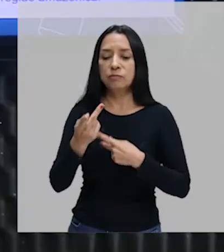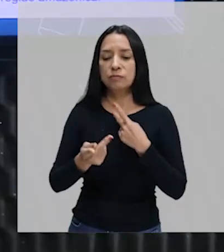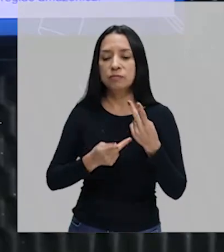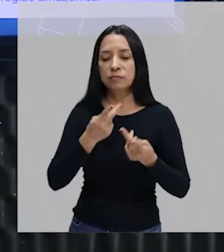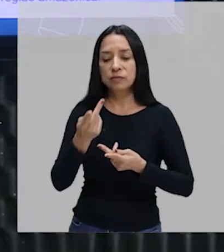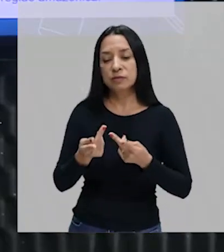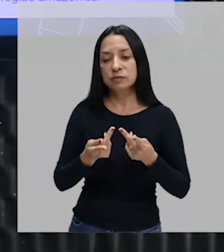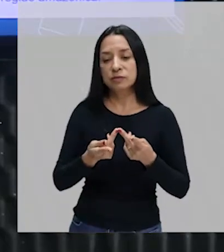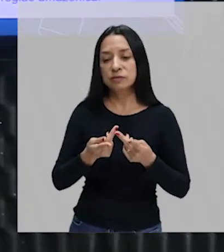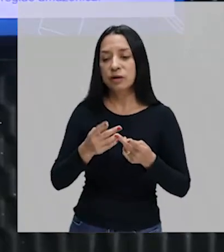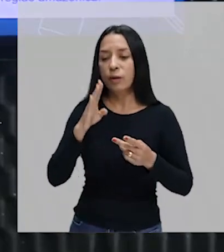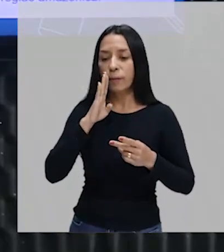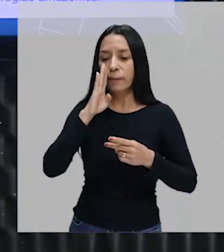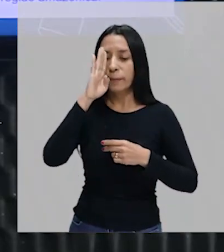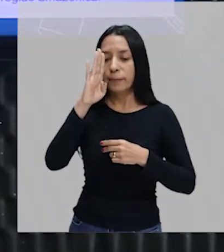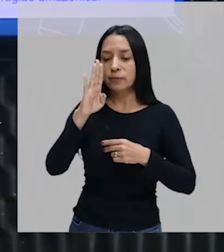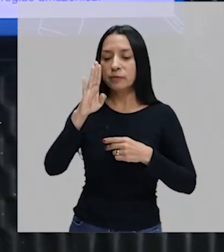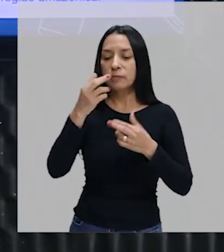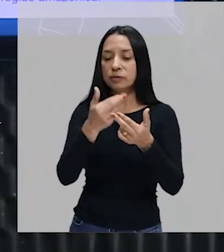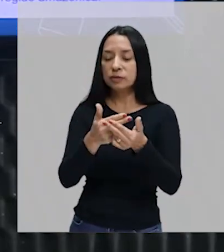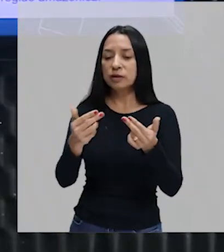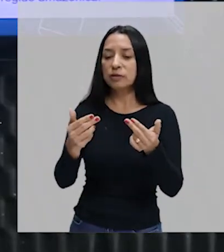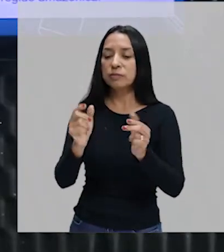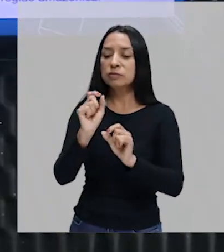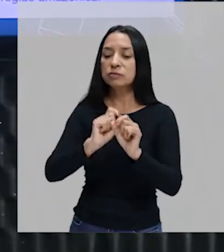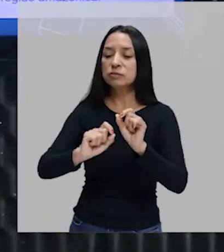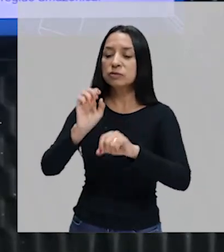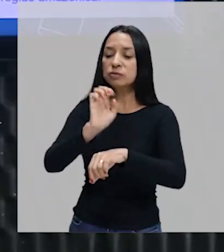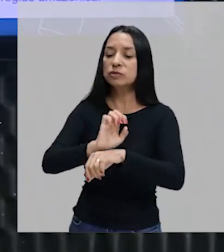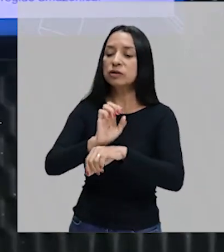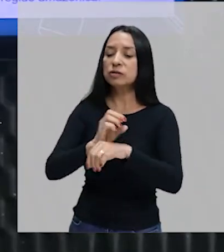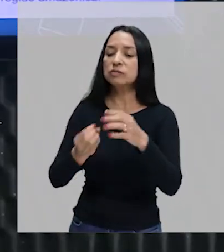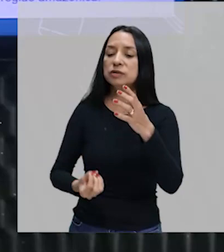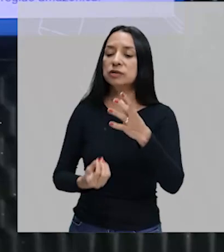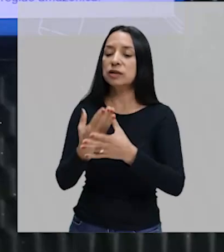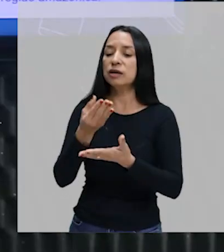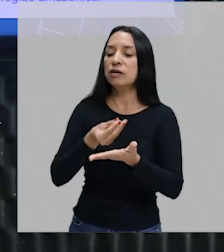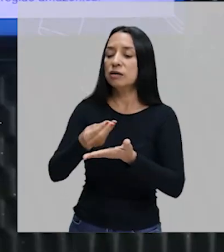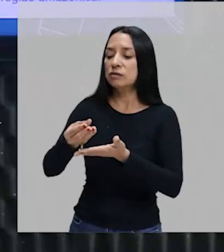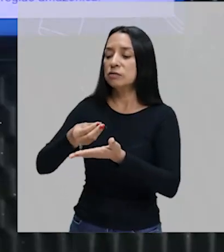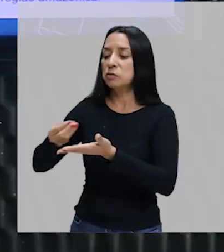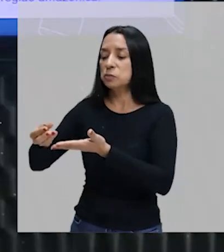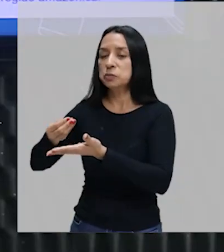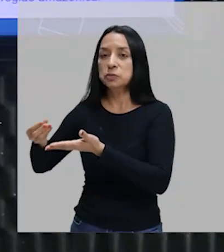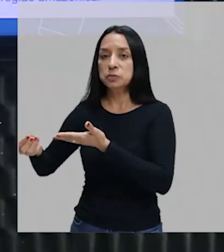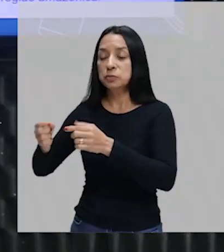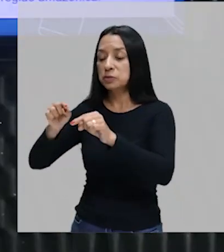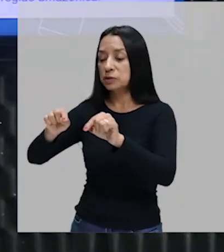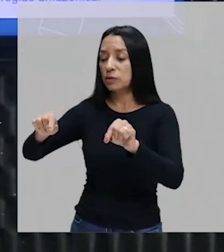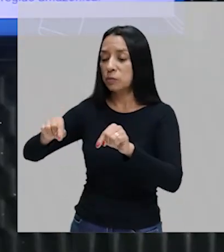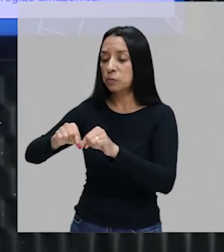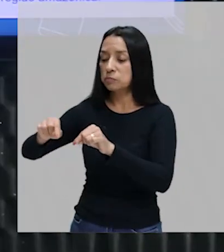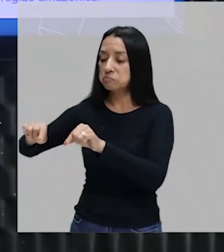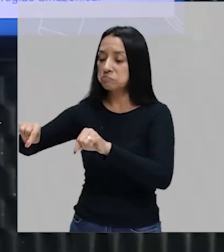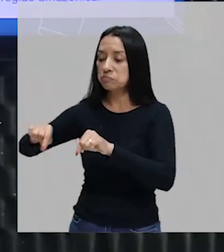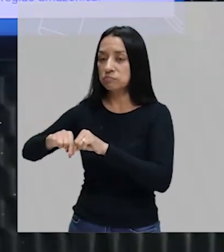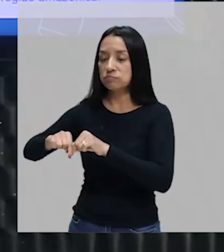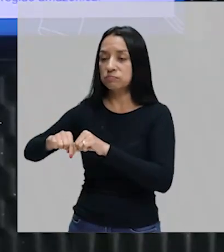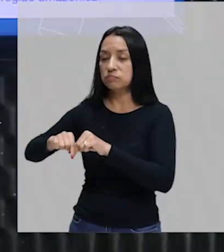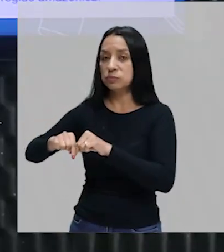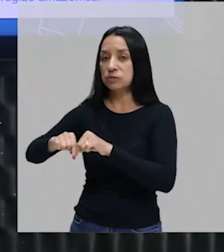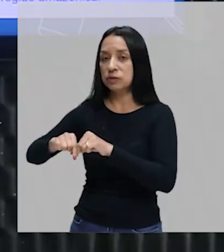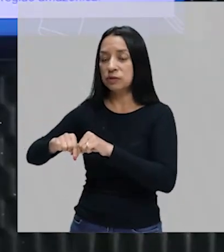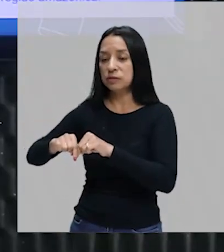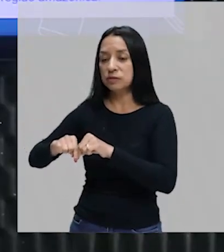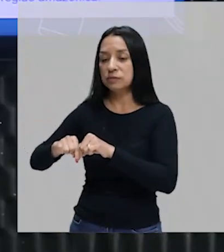principais mecanismos que o Estado vai criar é a distribuição de terras e títulos. A coroa portuguesa,